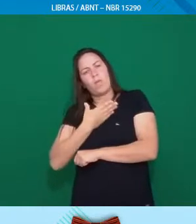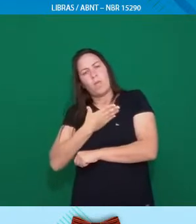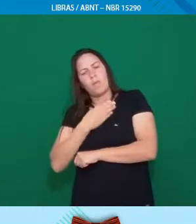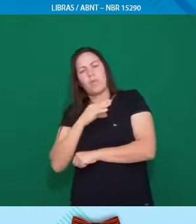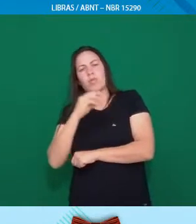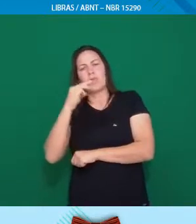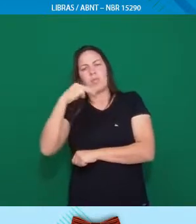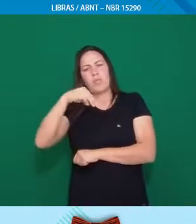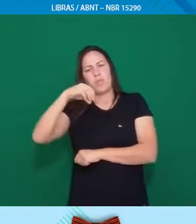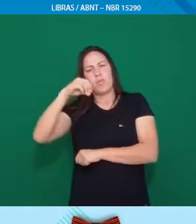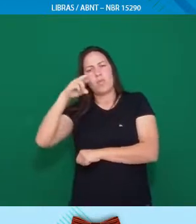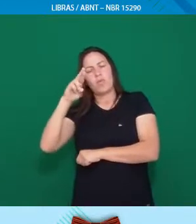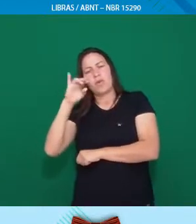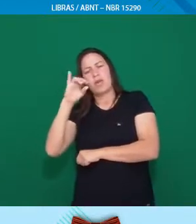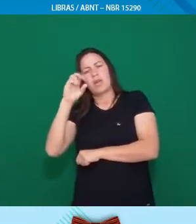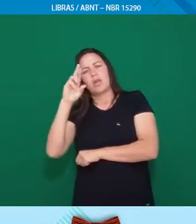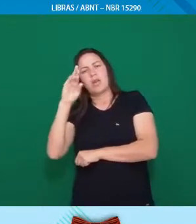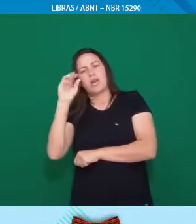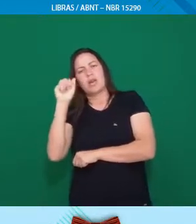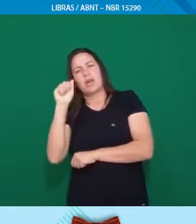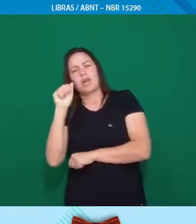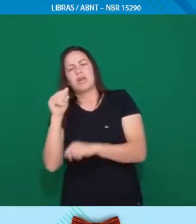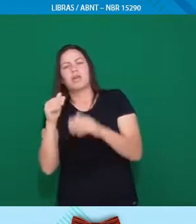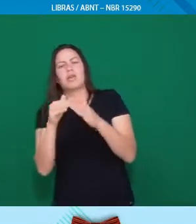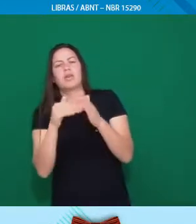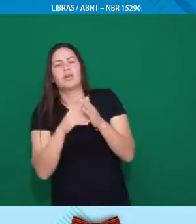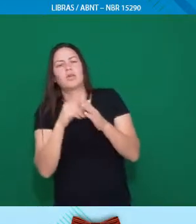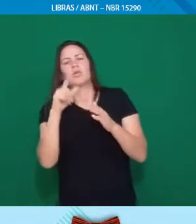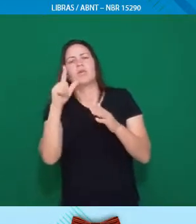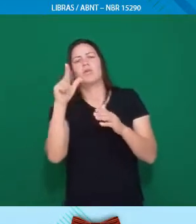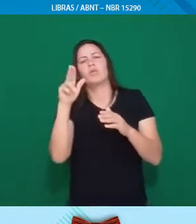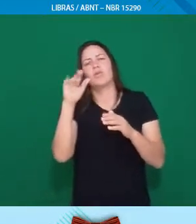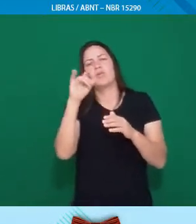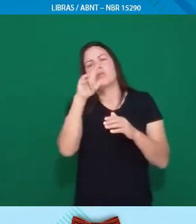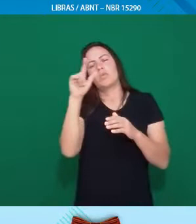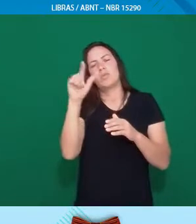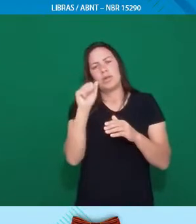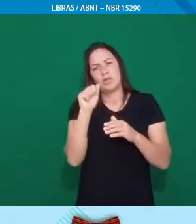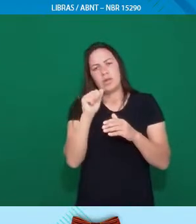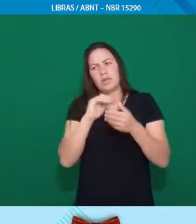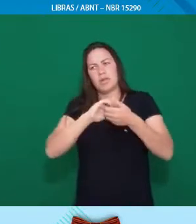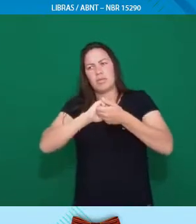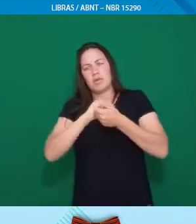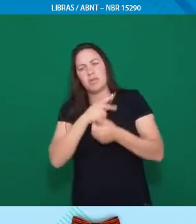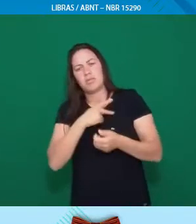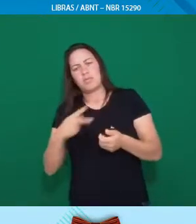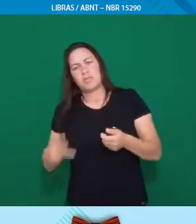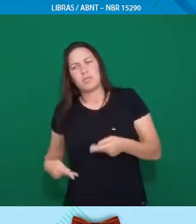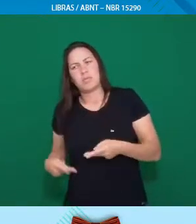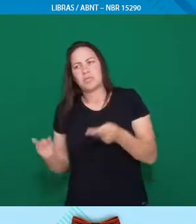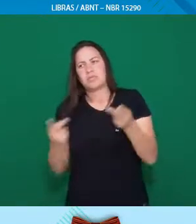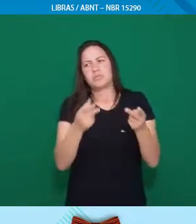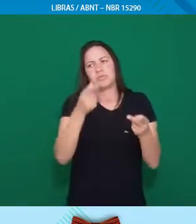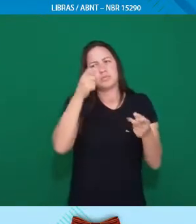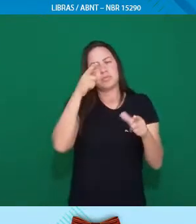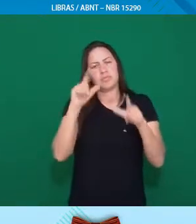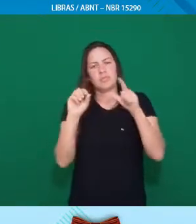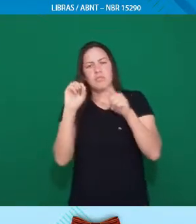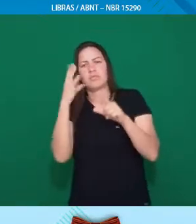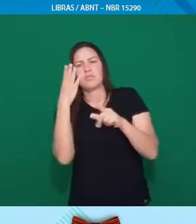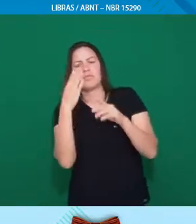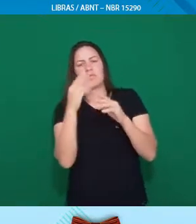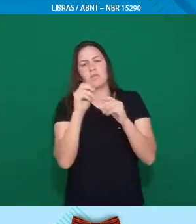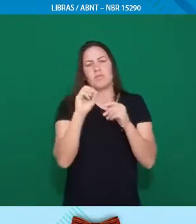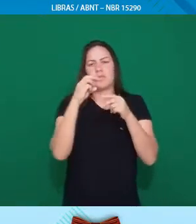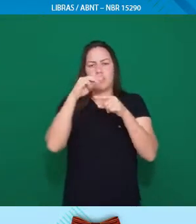meu amigo Moreiro Ivo Seu José Luiz da pai então Presidente Parabéns aí por trazer as pessoas que